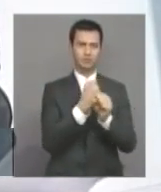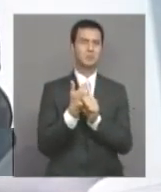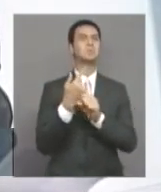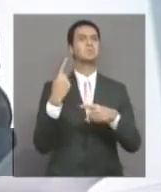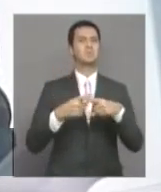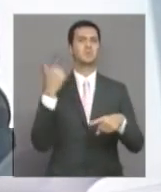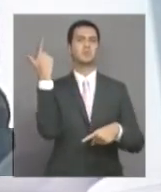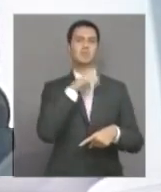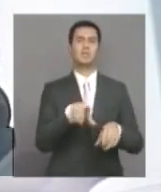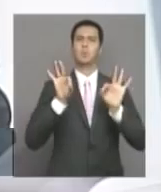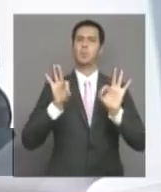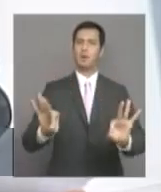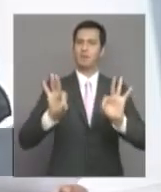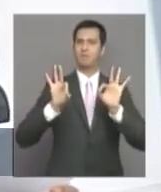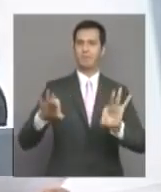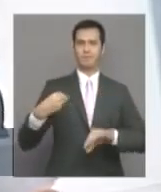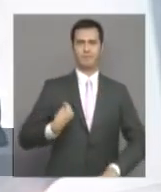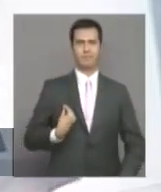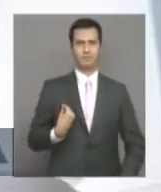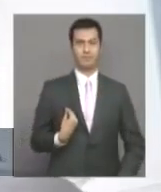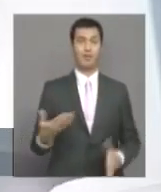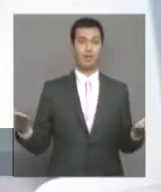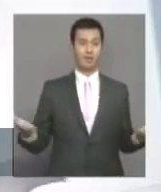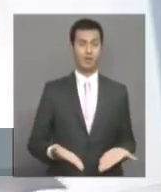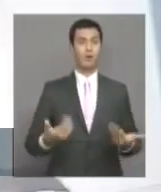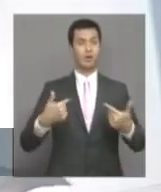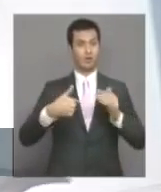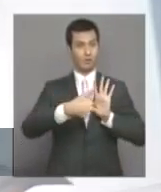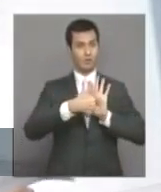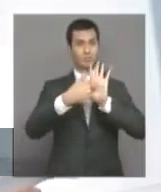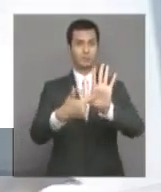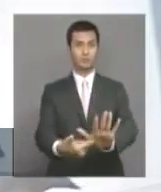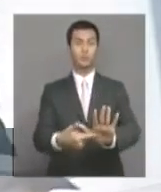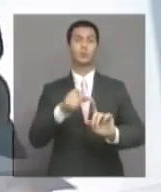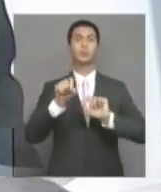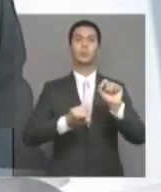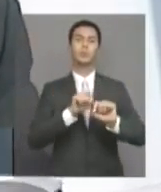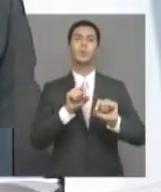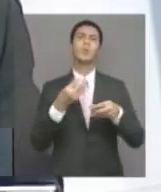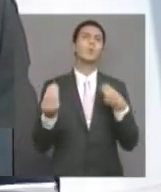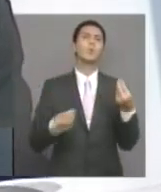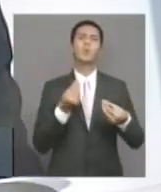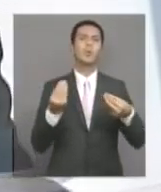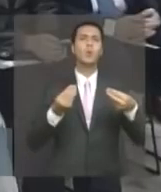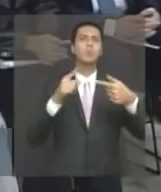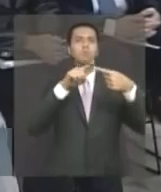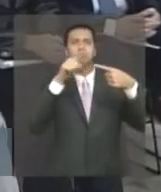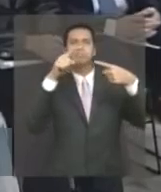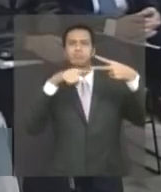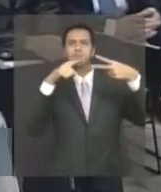vida. Apresento agora aos senhores e senhoras as principais características da Minha Casa Minha Vida.